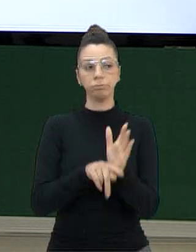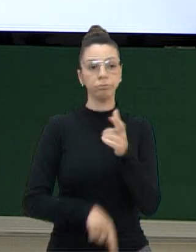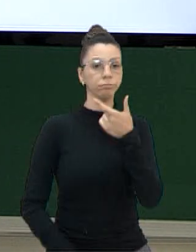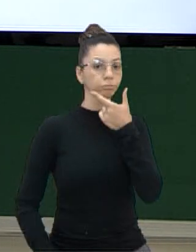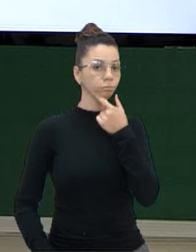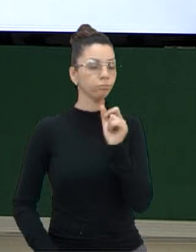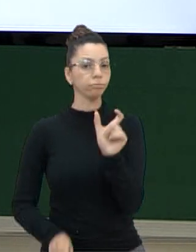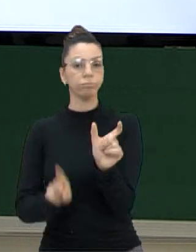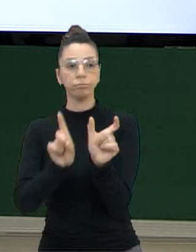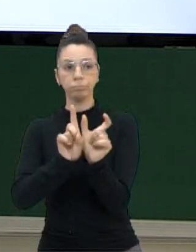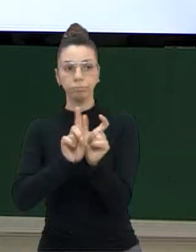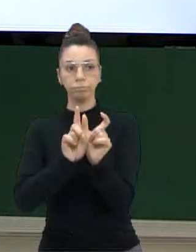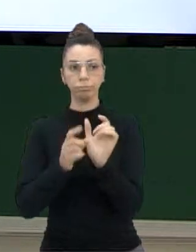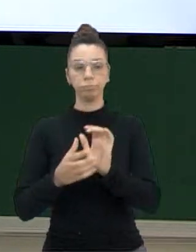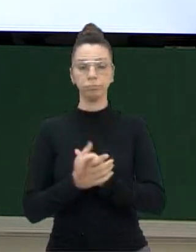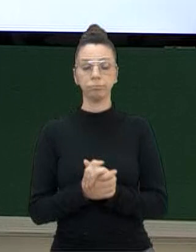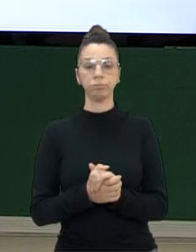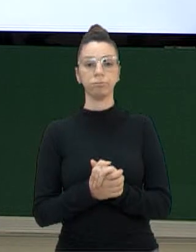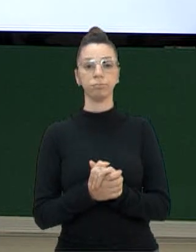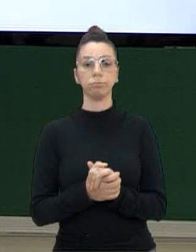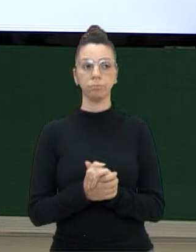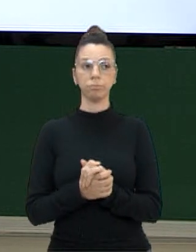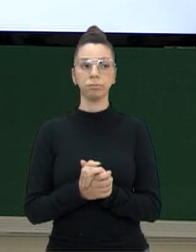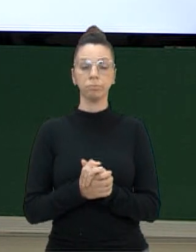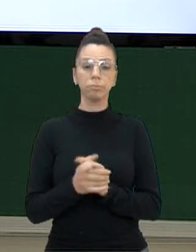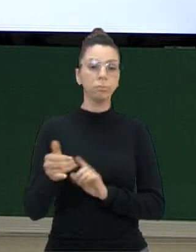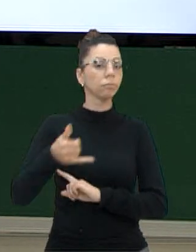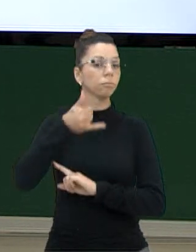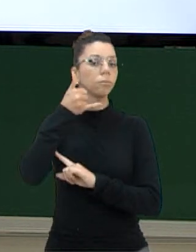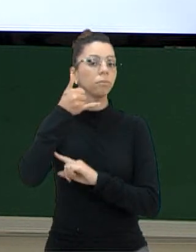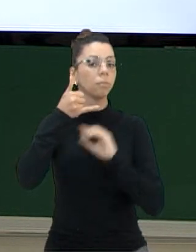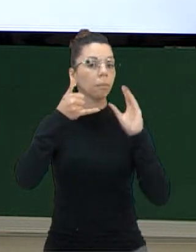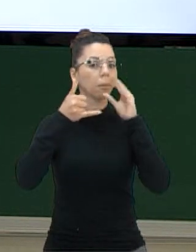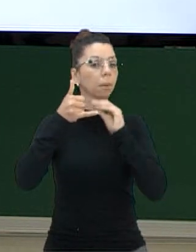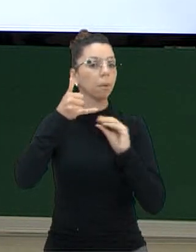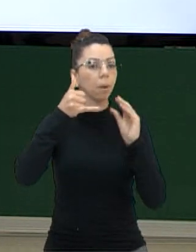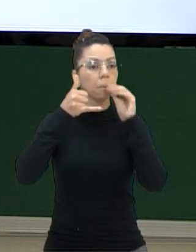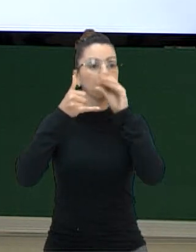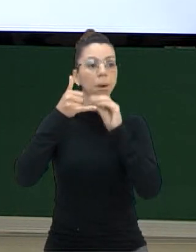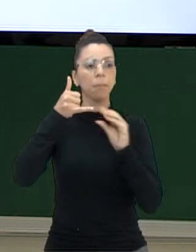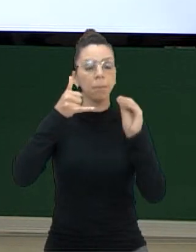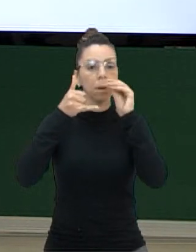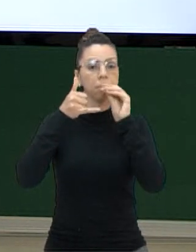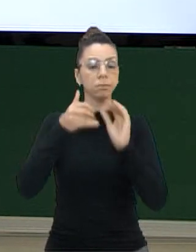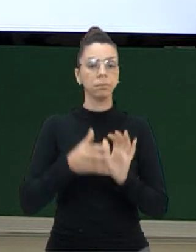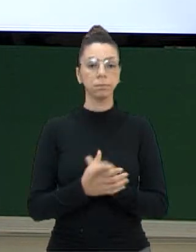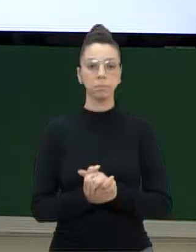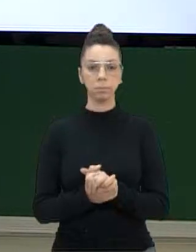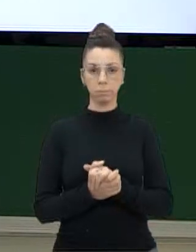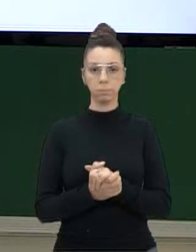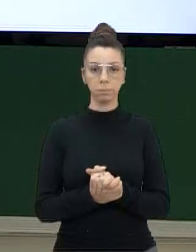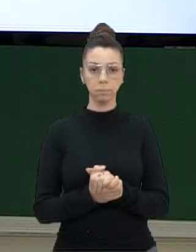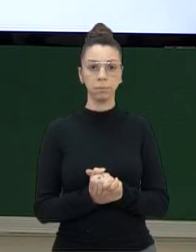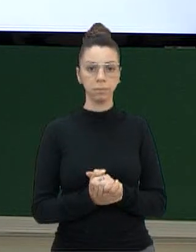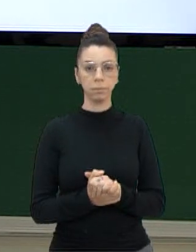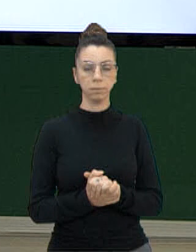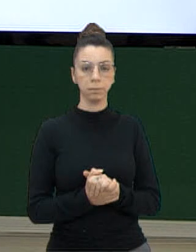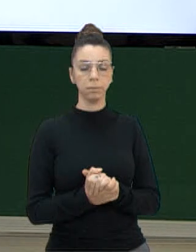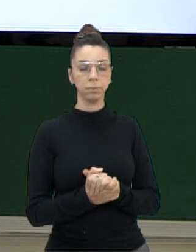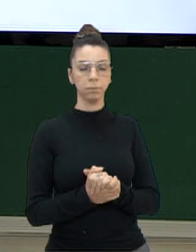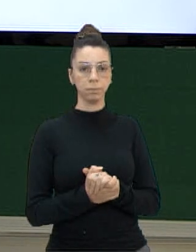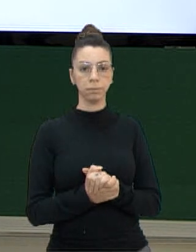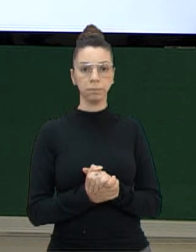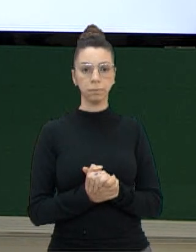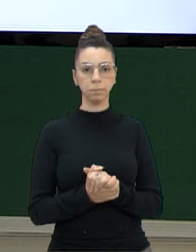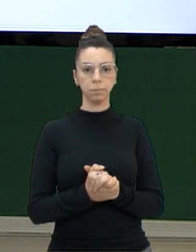e el auricular, onde nós falávamos. El auricular era hecho, feito, com el cuerno, o